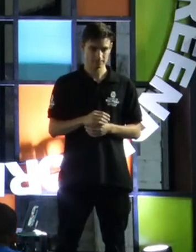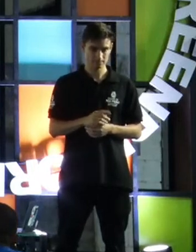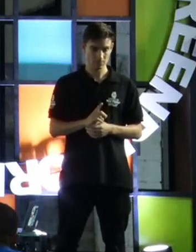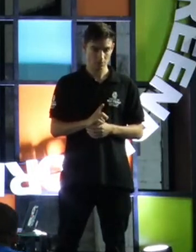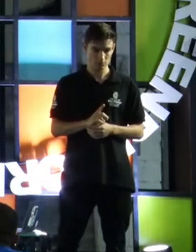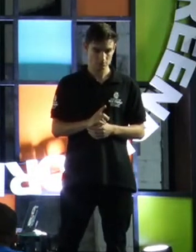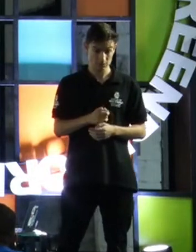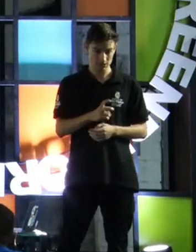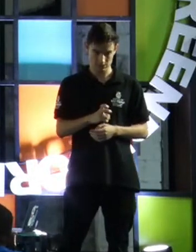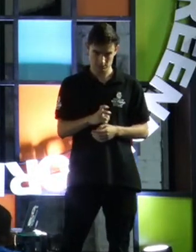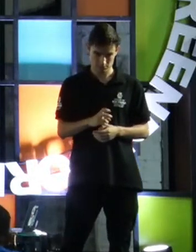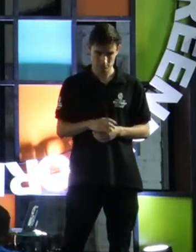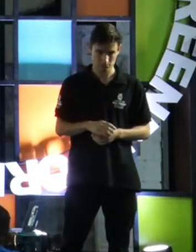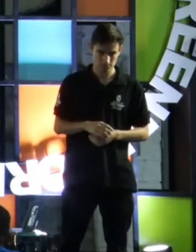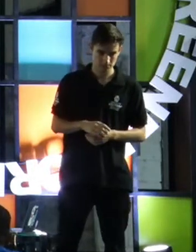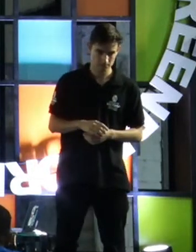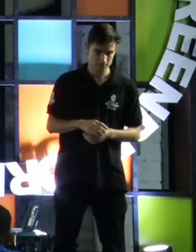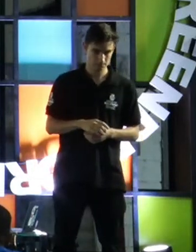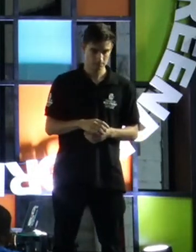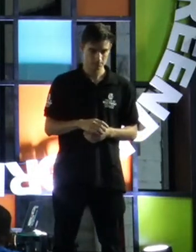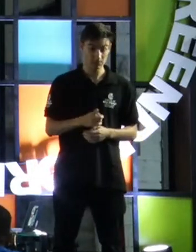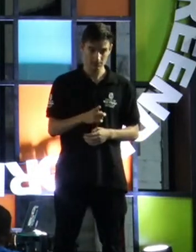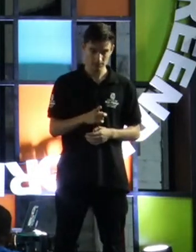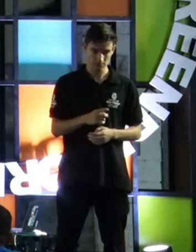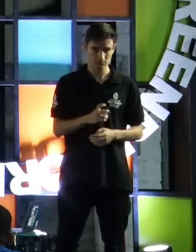Sobraram os problemas complexos para a gente resolver.